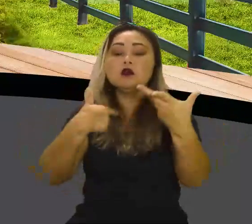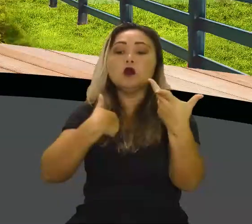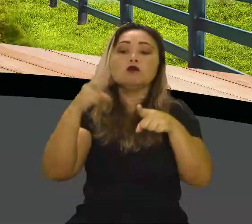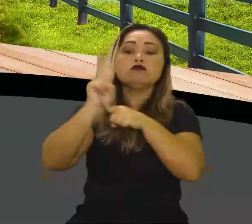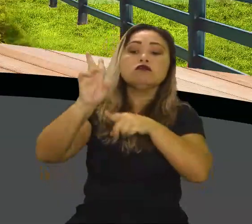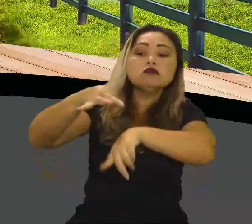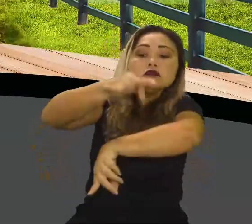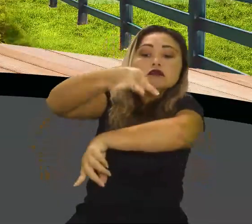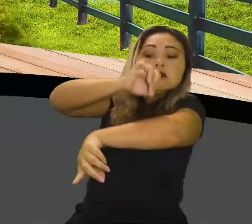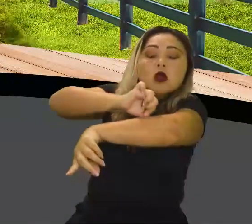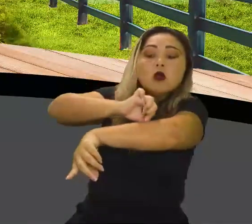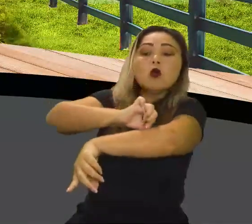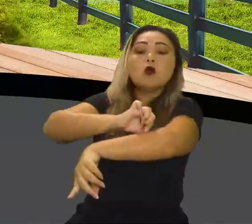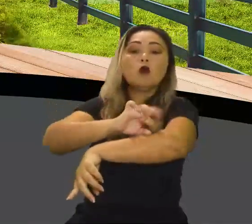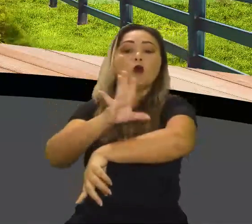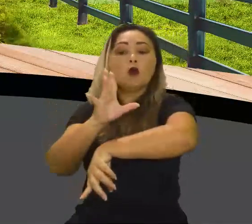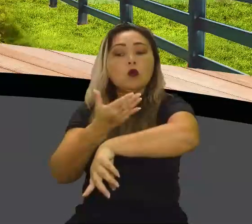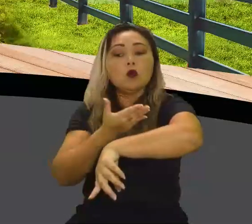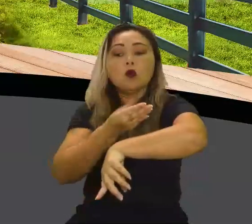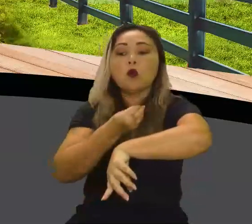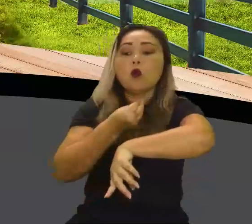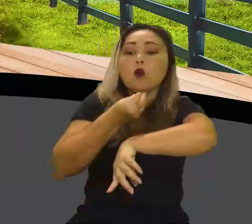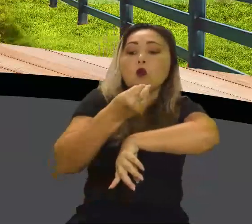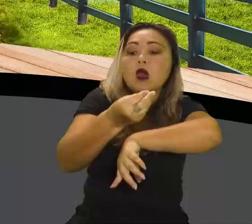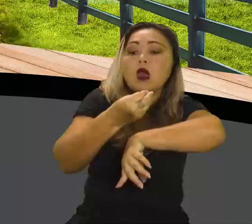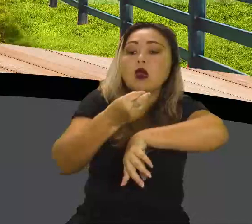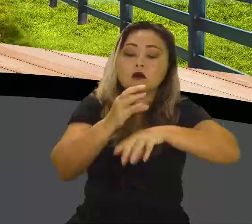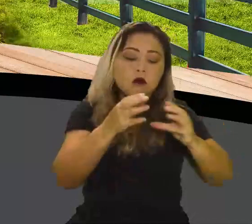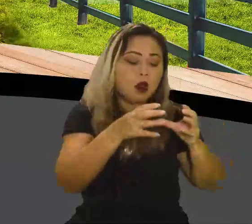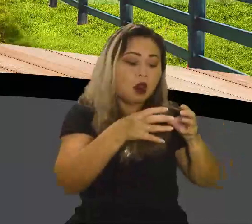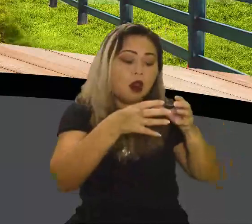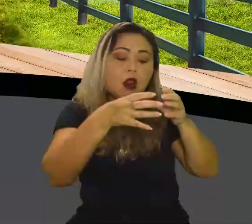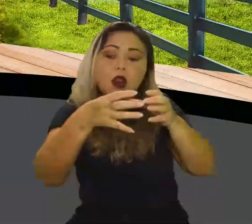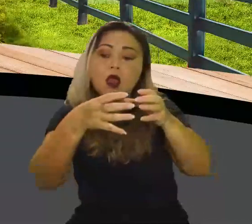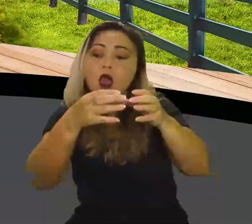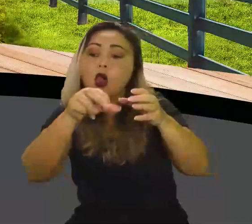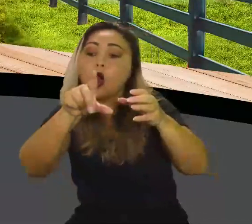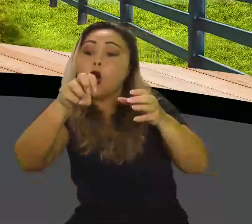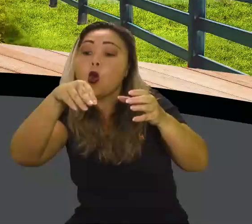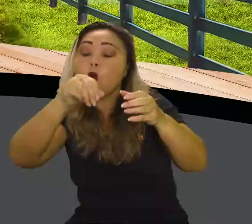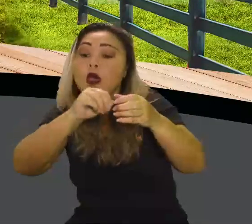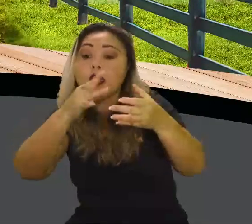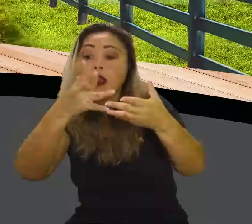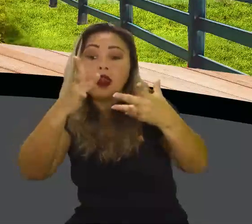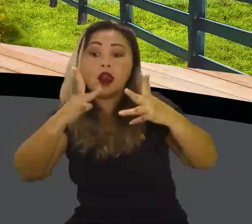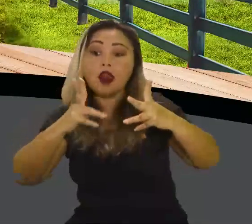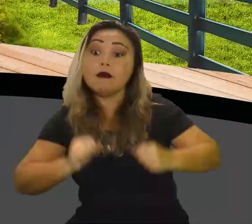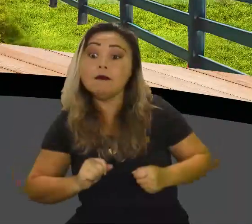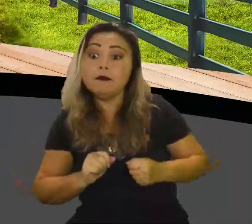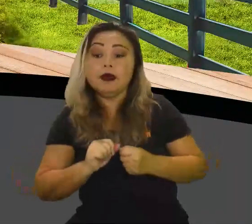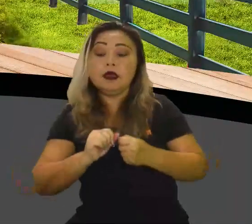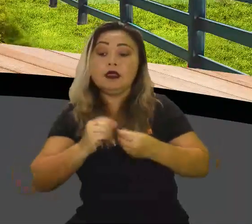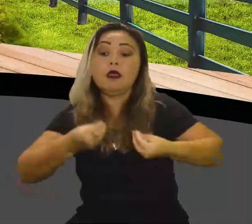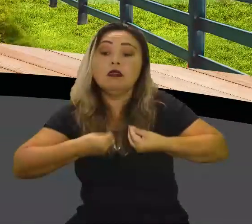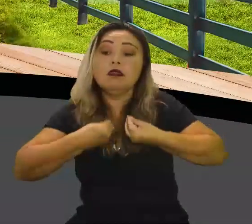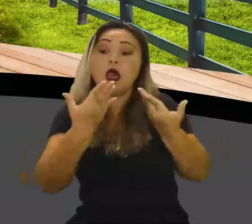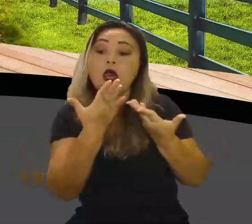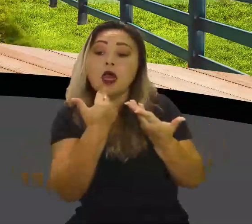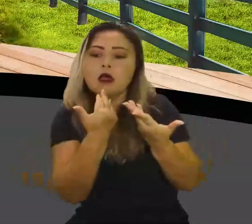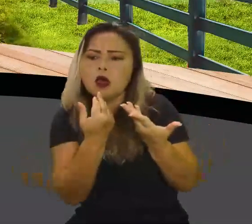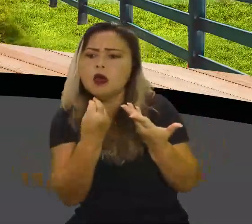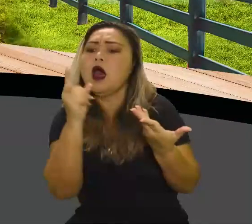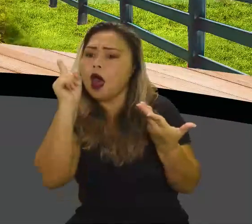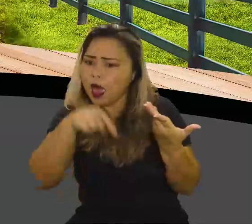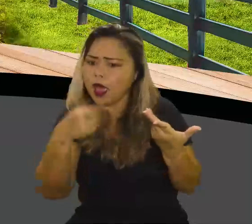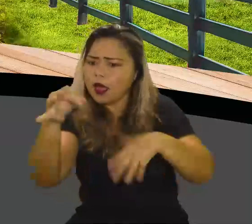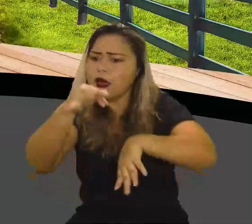de abelha, como locomoção de novas colmeias, limpeza, alimentação. Alimentação de